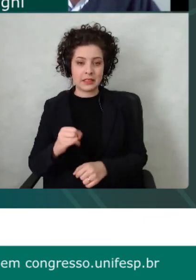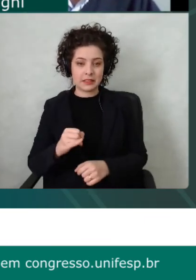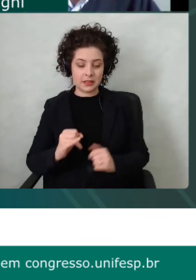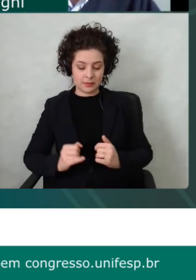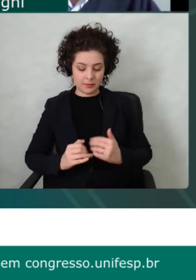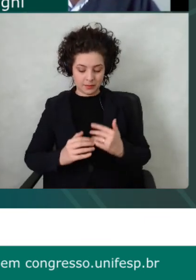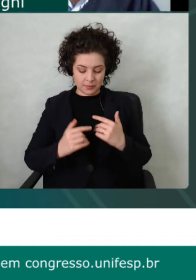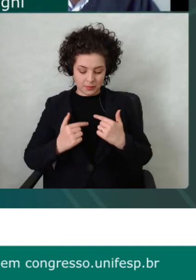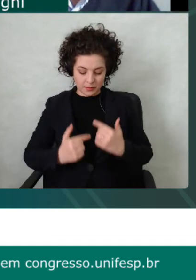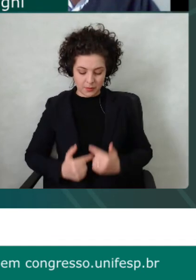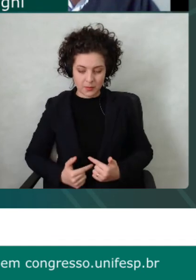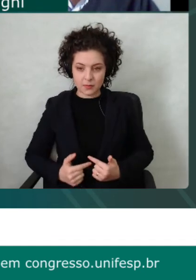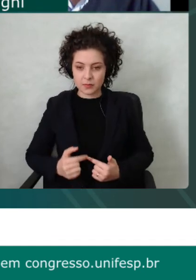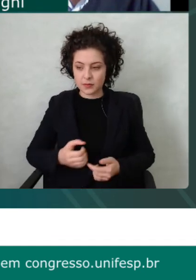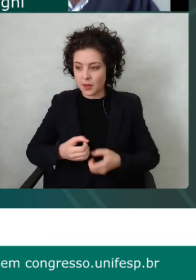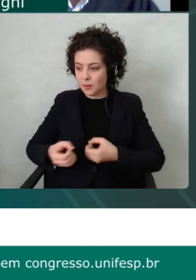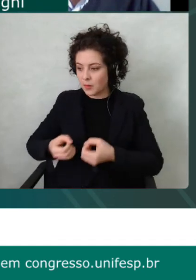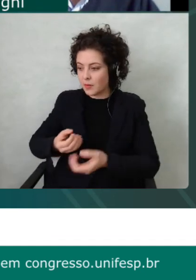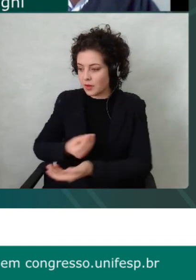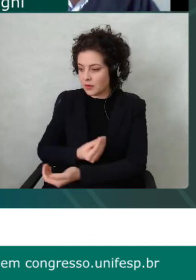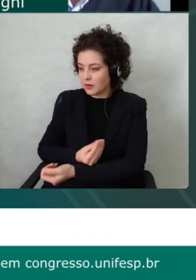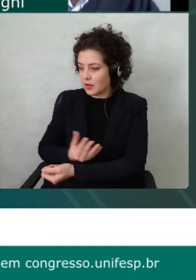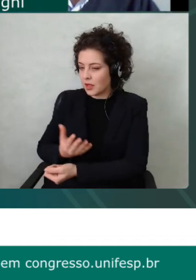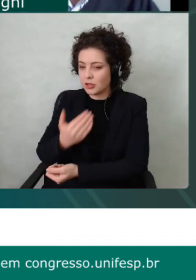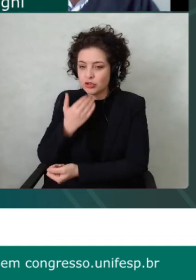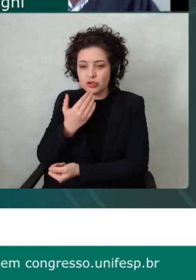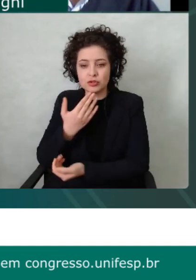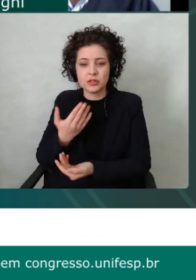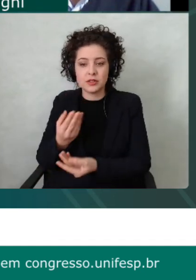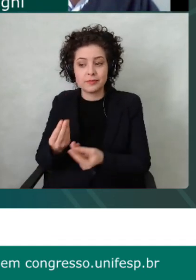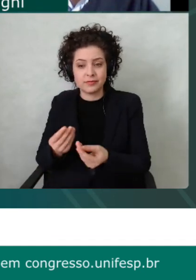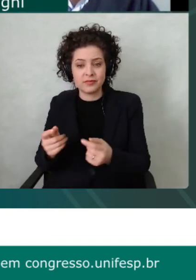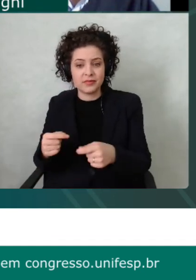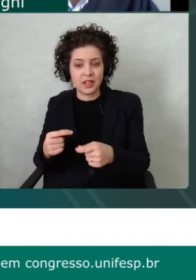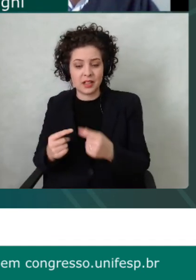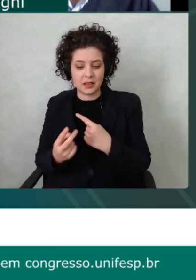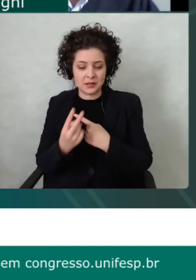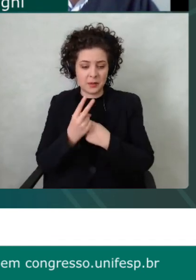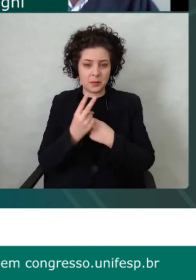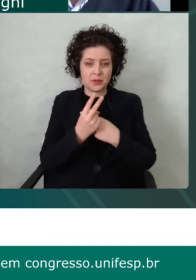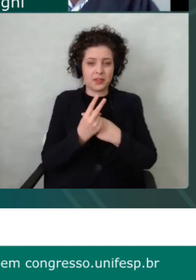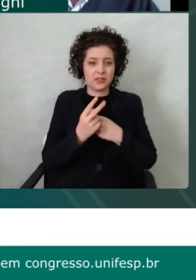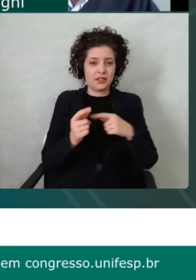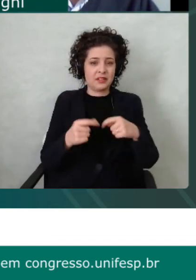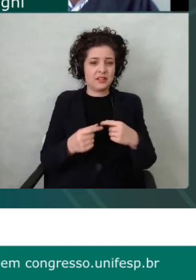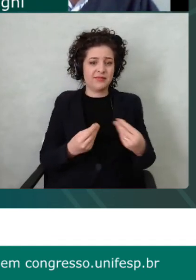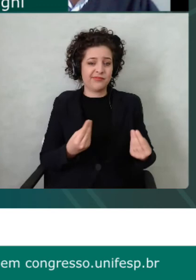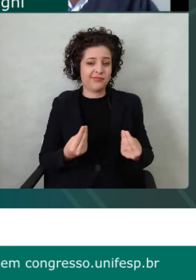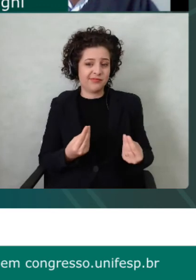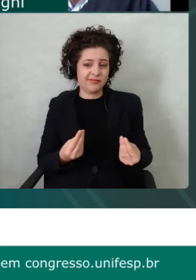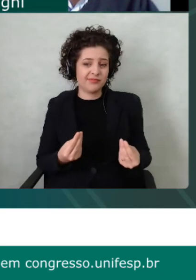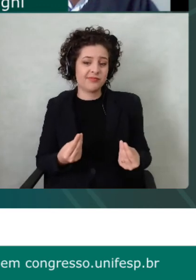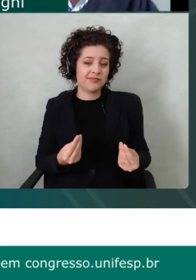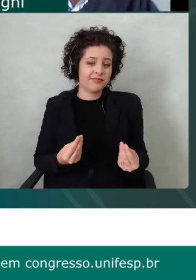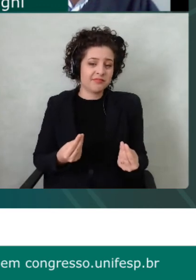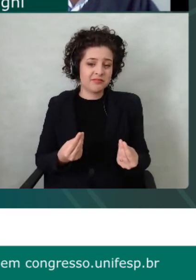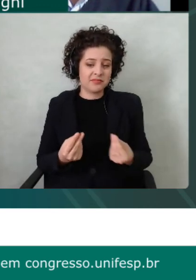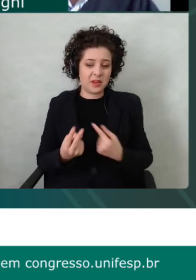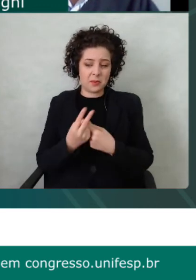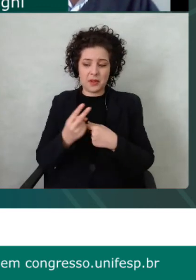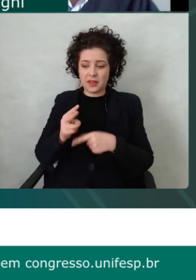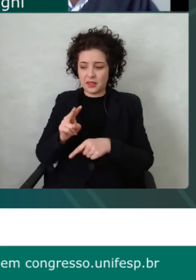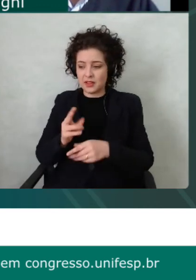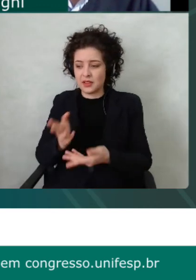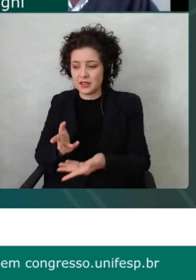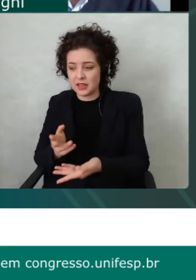não serviram para tratar, será que eles vão servir para nos proteger? Será que eles vão servir para a gente ter uma vacina,